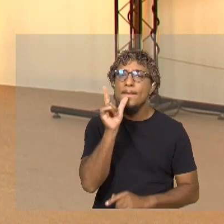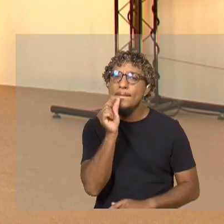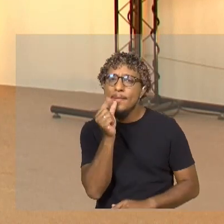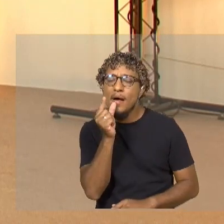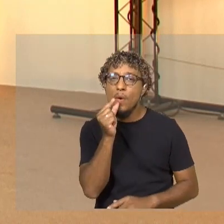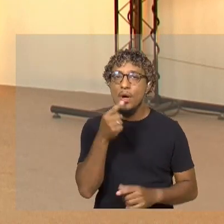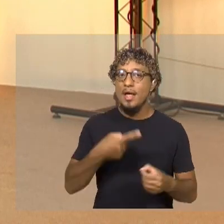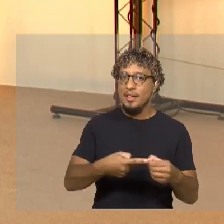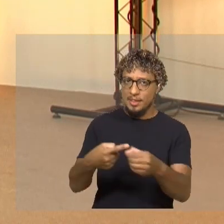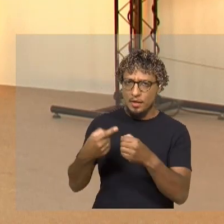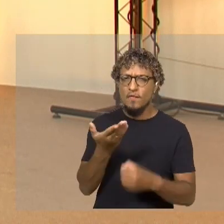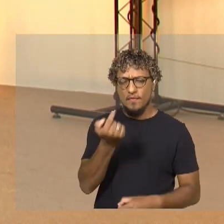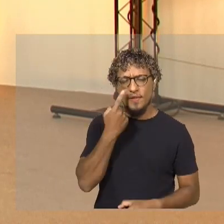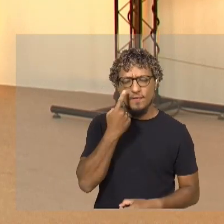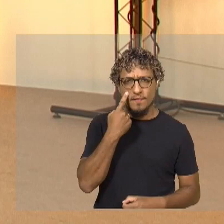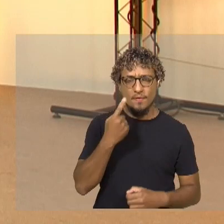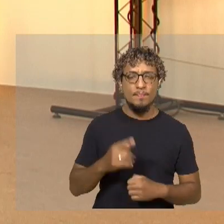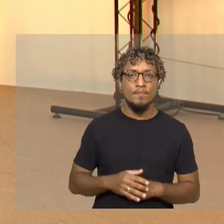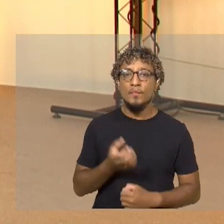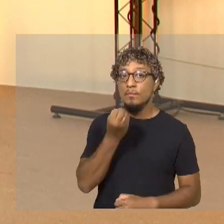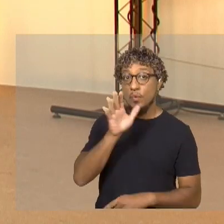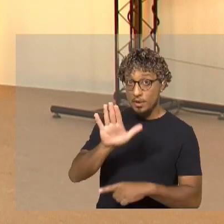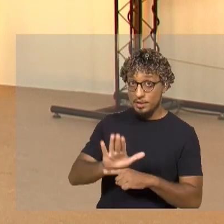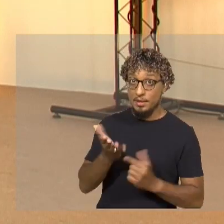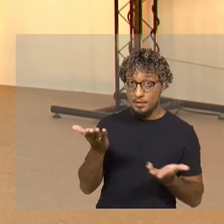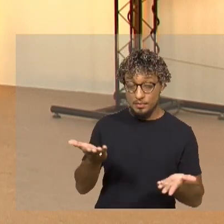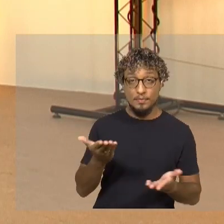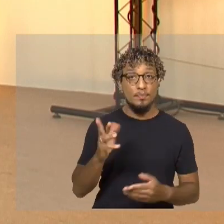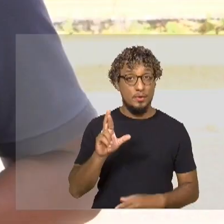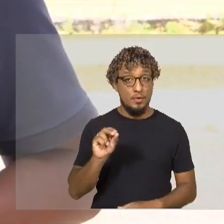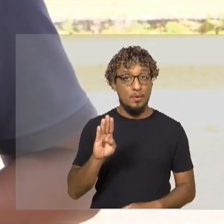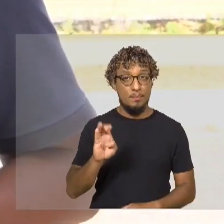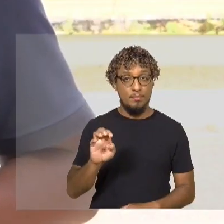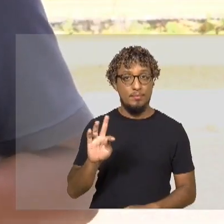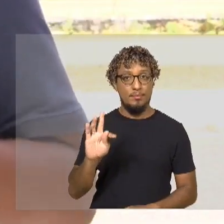com o repórter Robert Oliveira. Boa tarde, Robert.